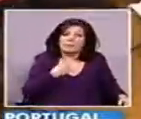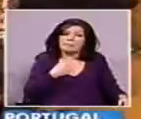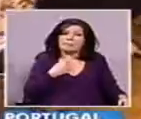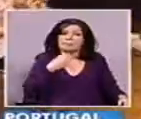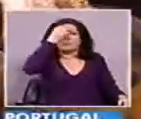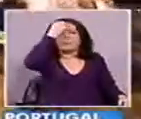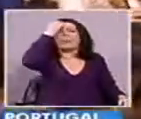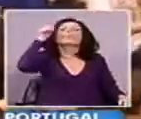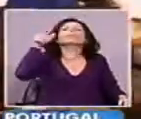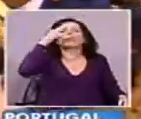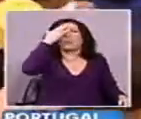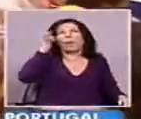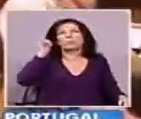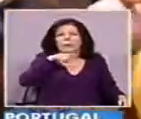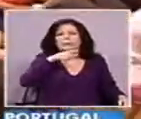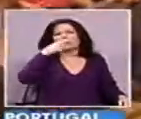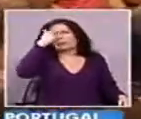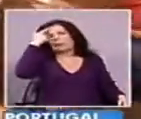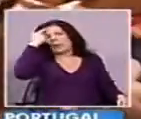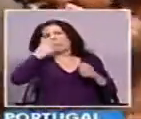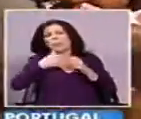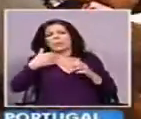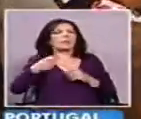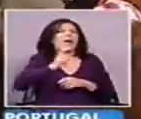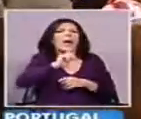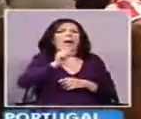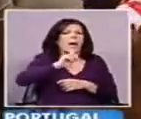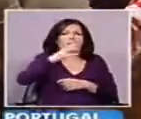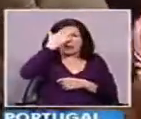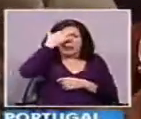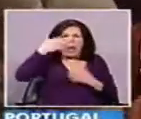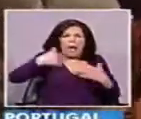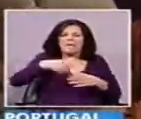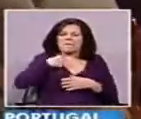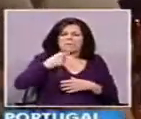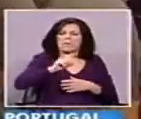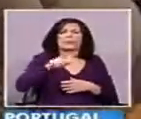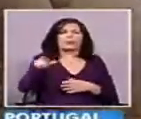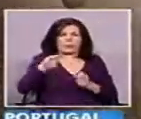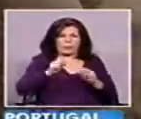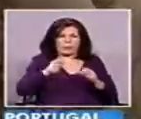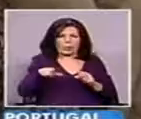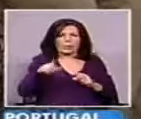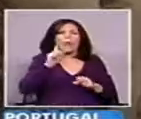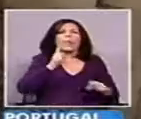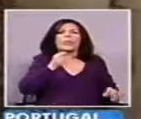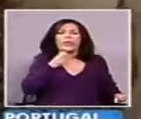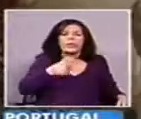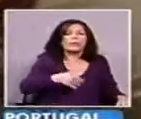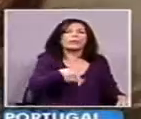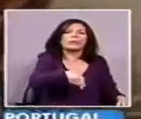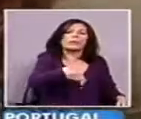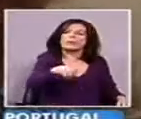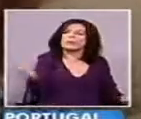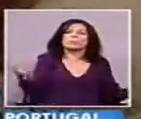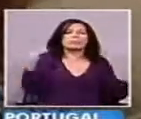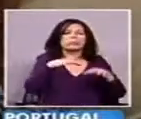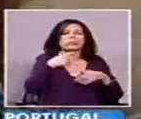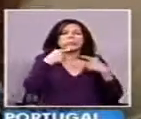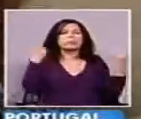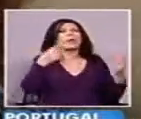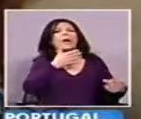Mas foi, achou que era uma ideia complicada? Não, não. Está nervosa para o dia em que for o